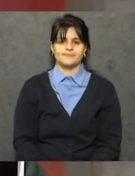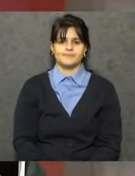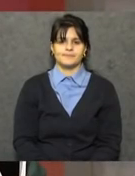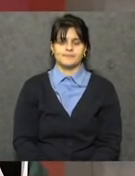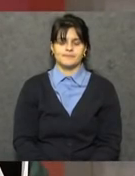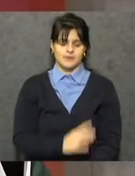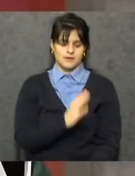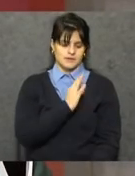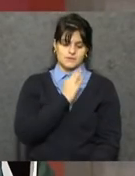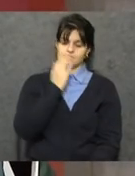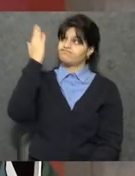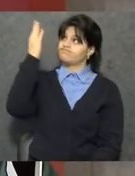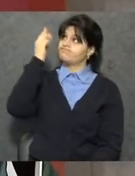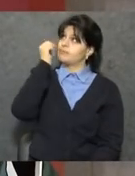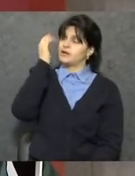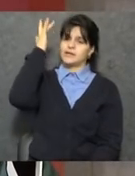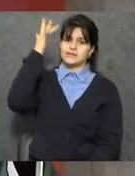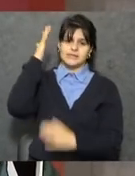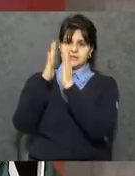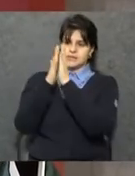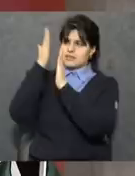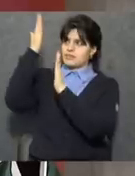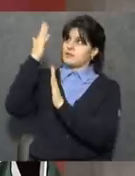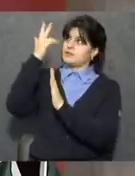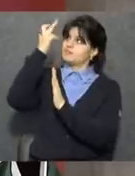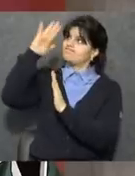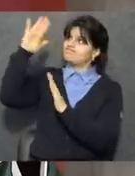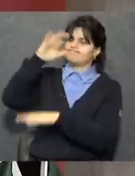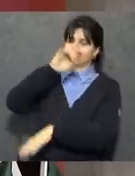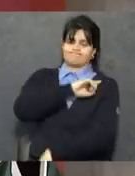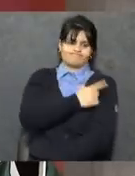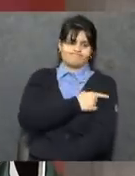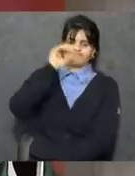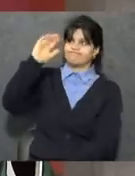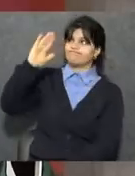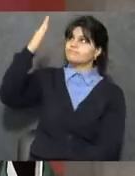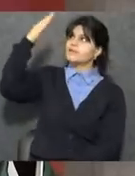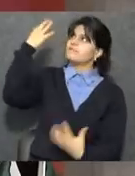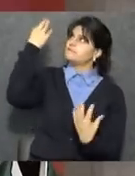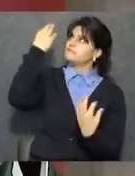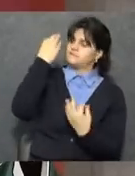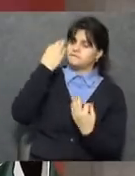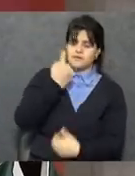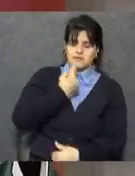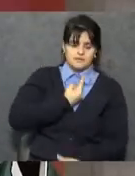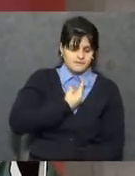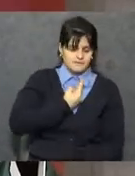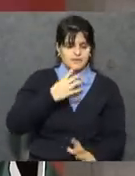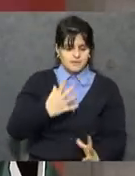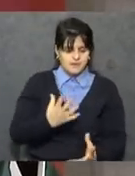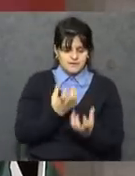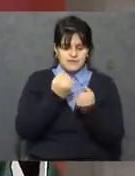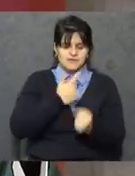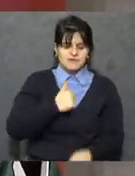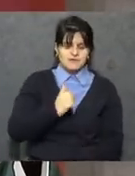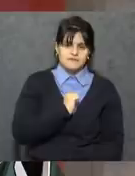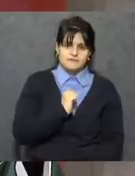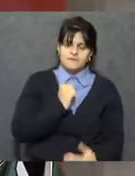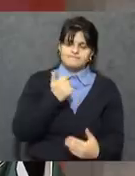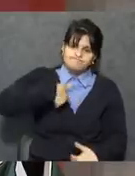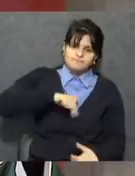Senhor Pai Santo, Deus eterno e omnipotente, é verdadeiramente nosso dever, é nossa salvação, dar-vos